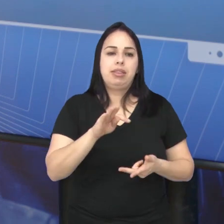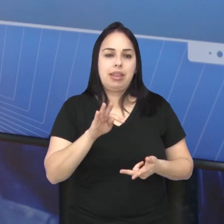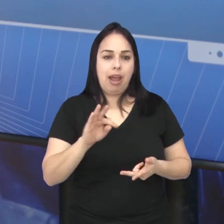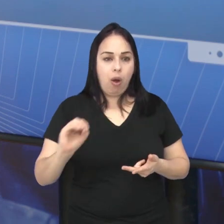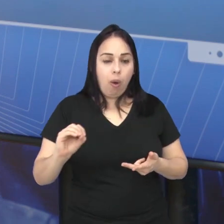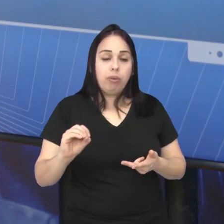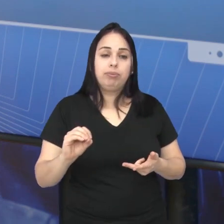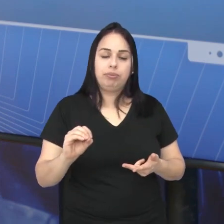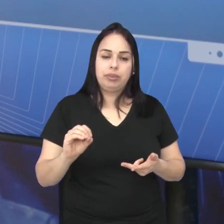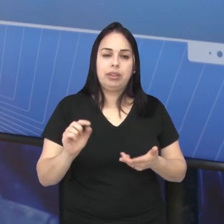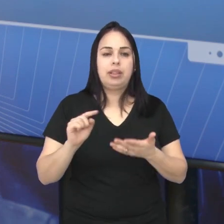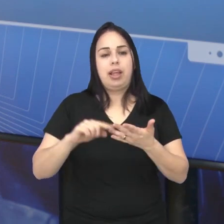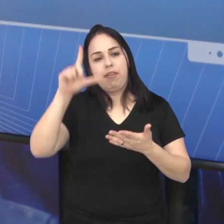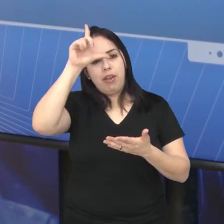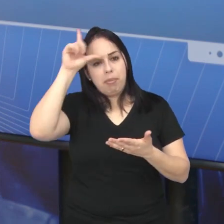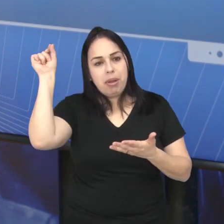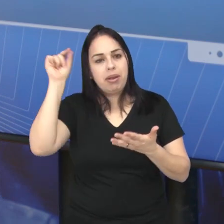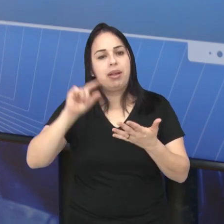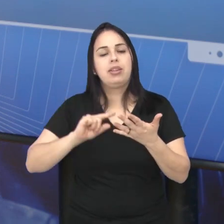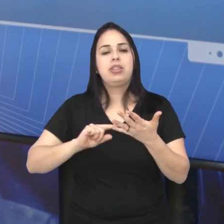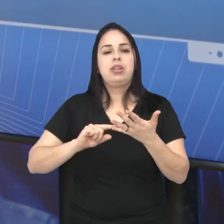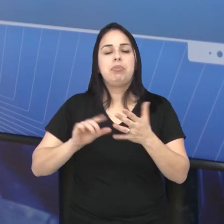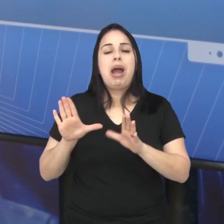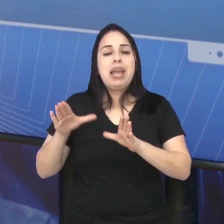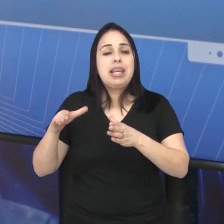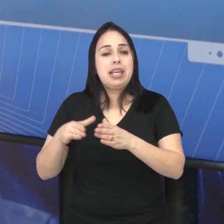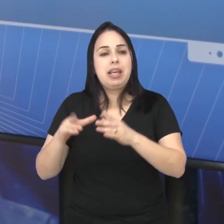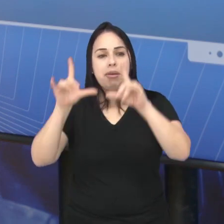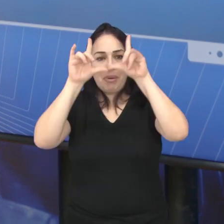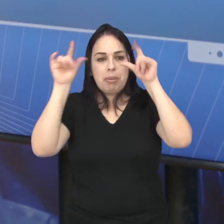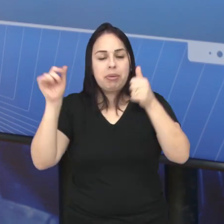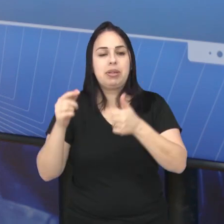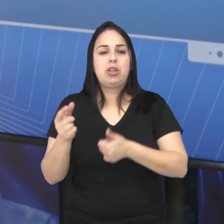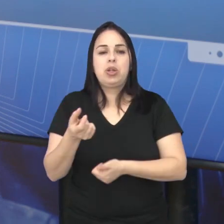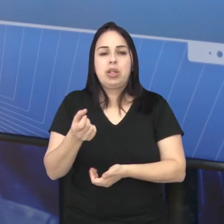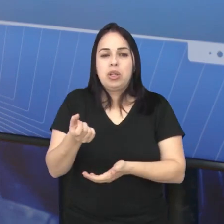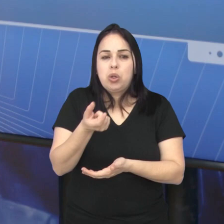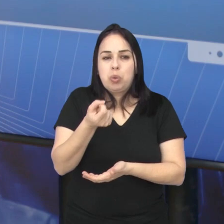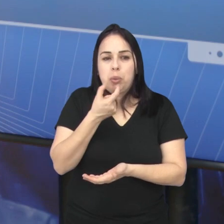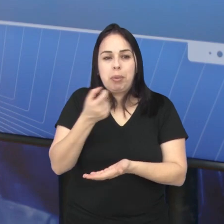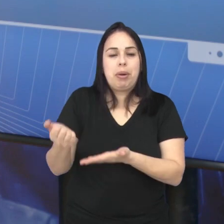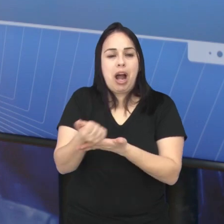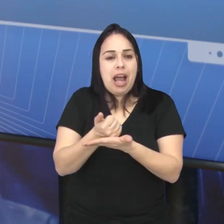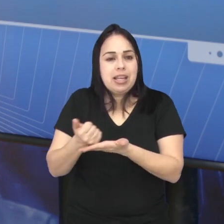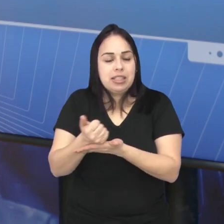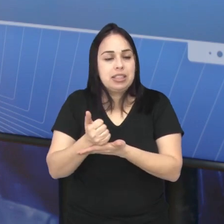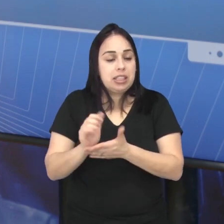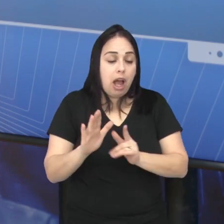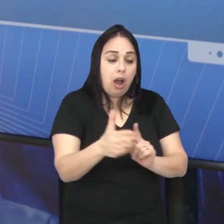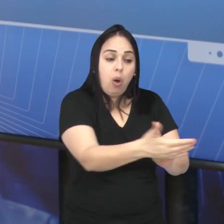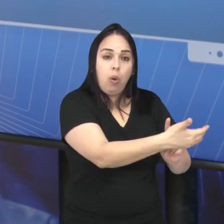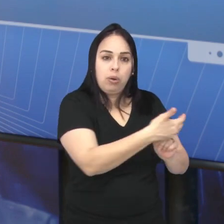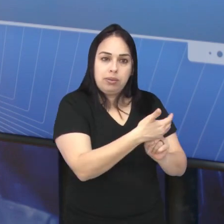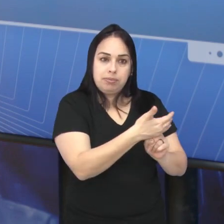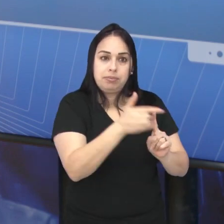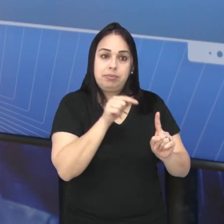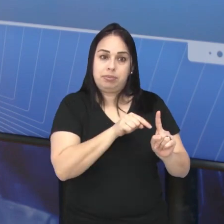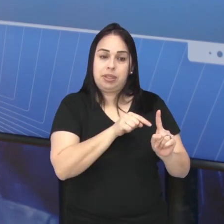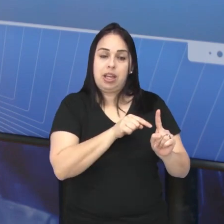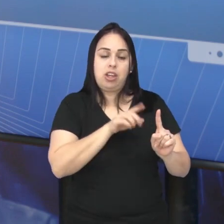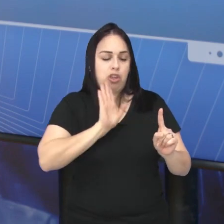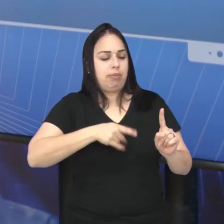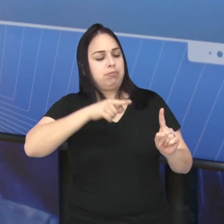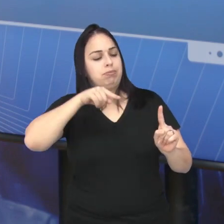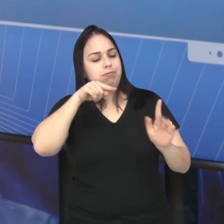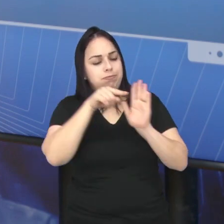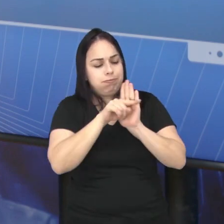terapeutas ocupacionais, enfermeiro, equipe de enfermagem, farmacêutico que está ali para acolher esse paciente, né? A partir